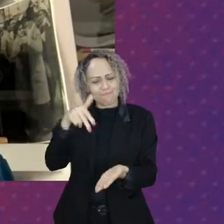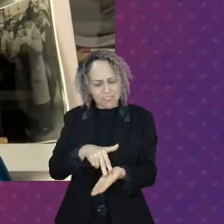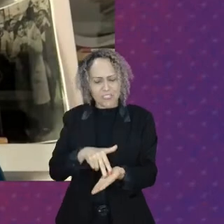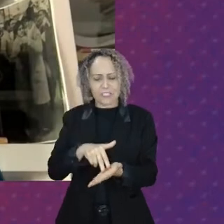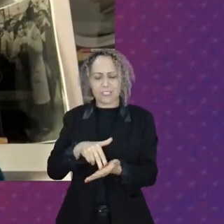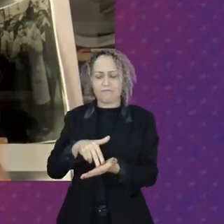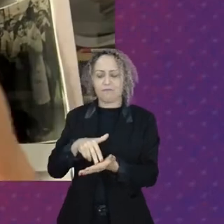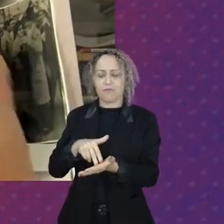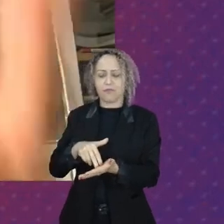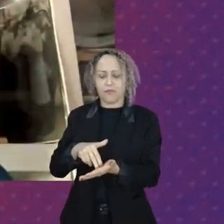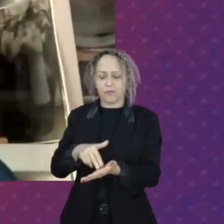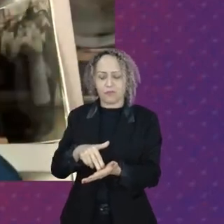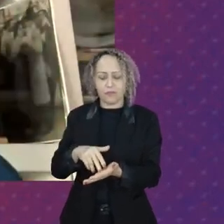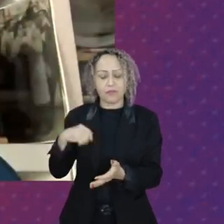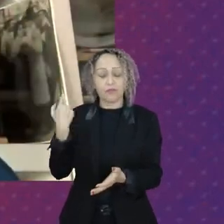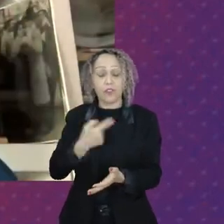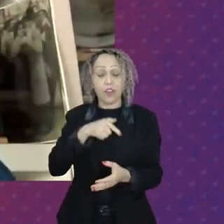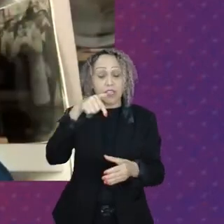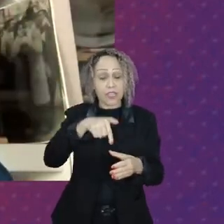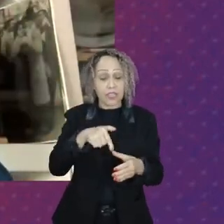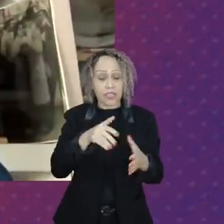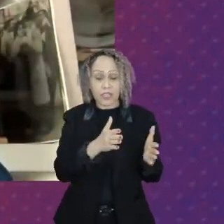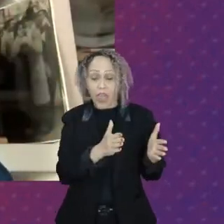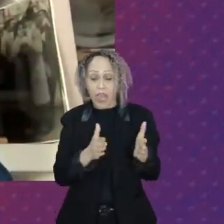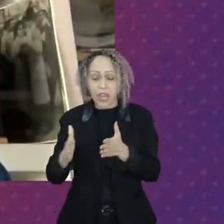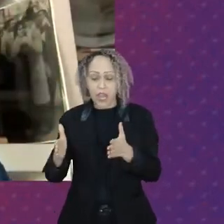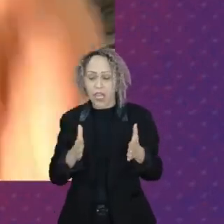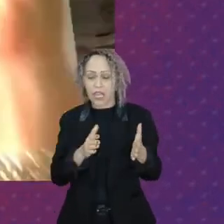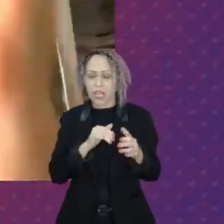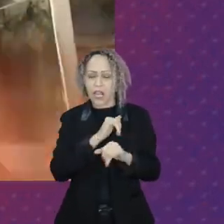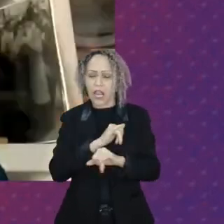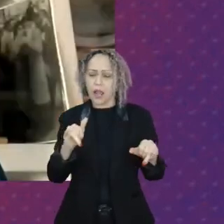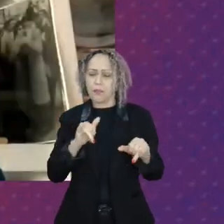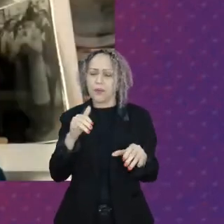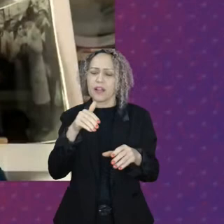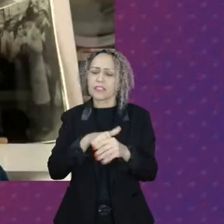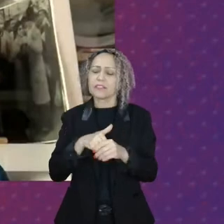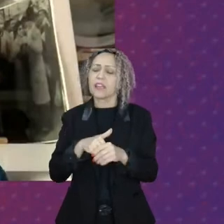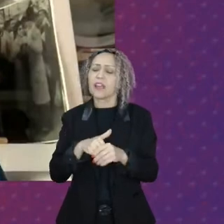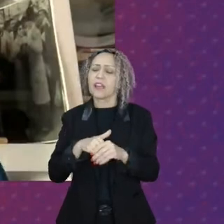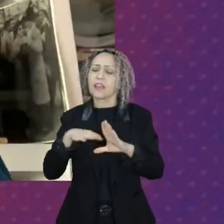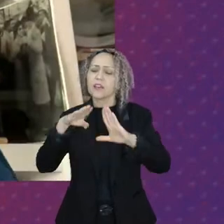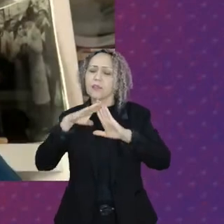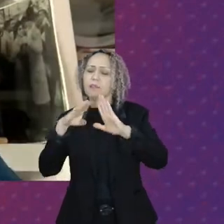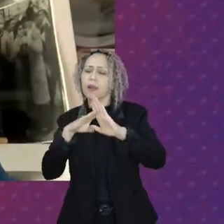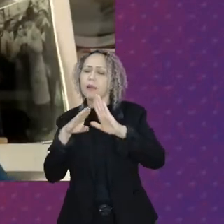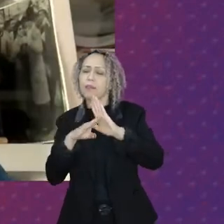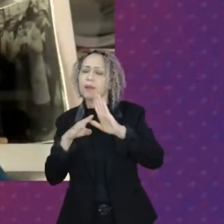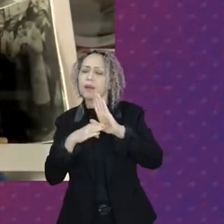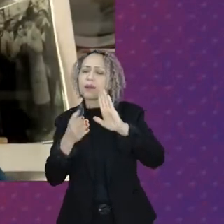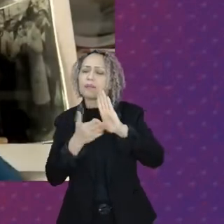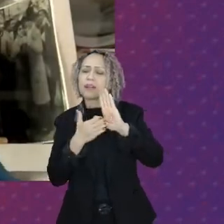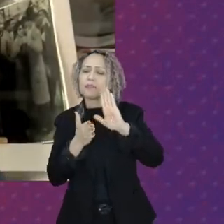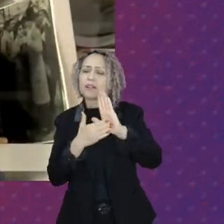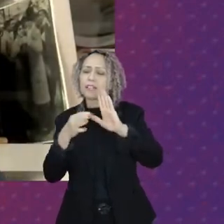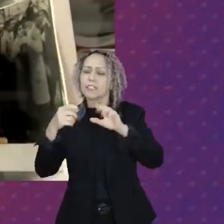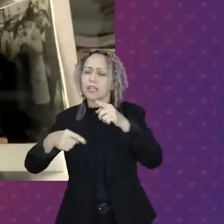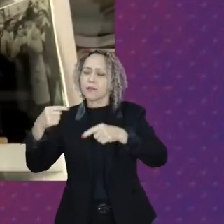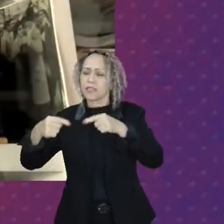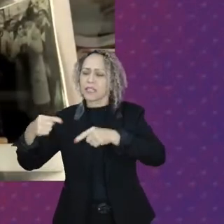campanha é organizar o debate das plataformas, é anunciar